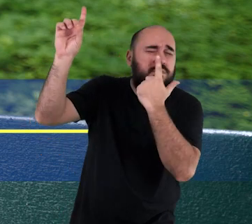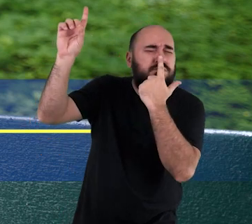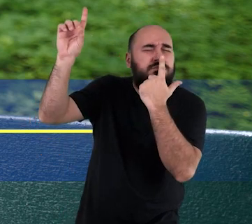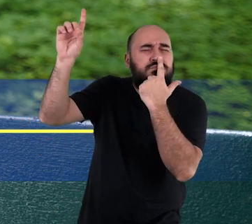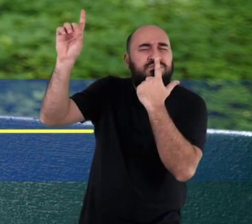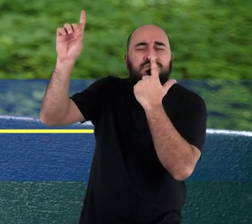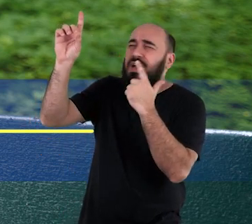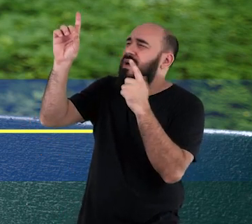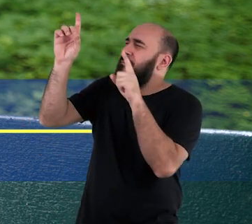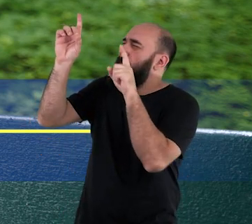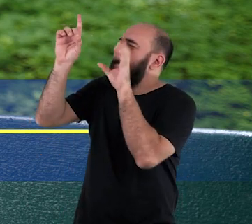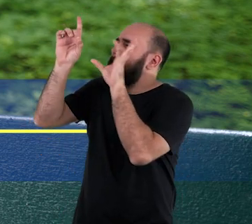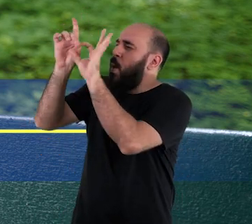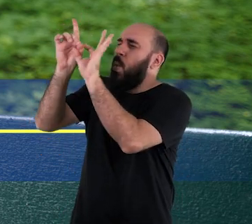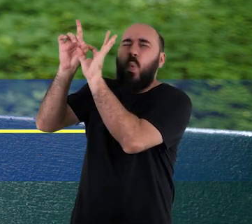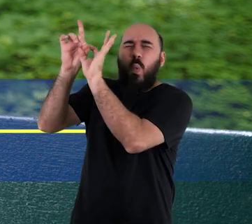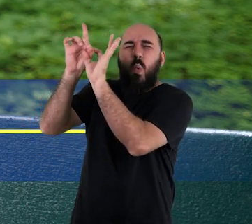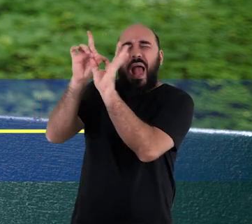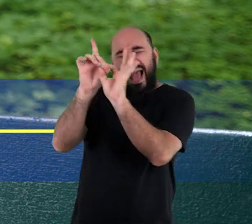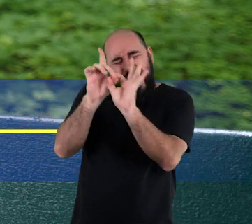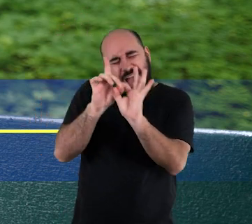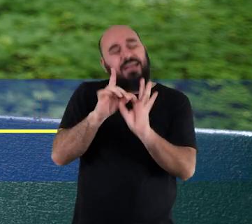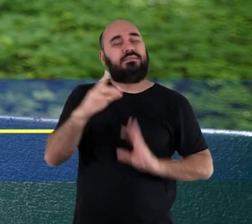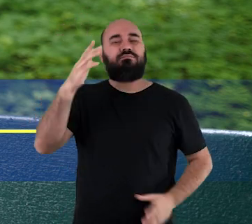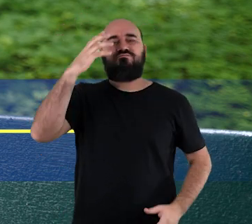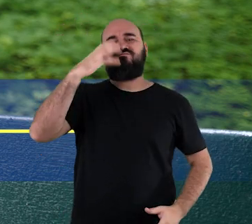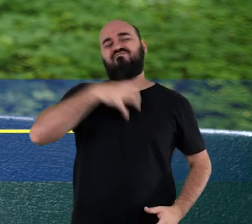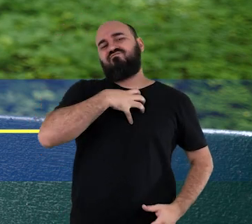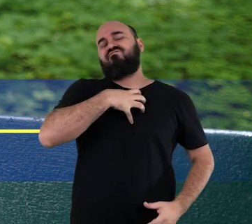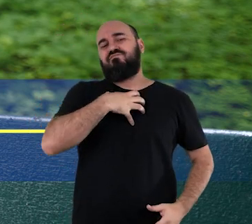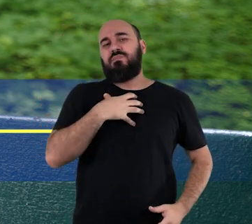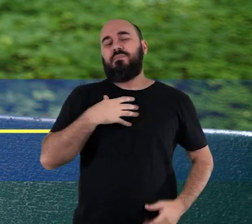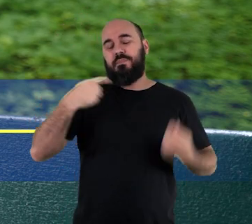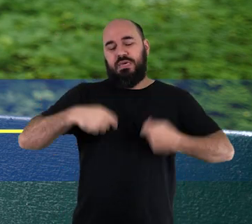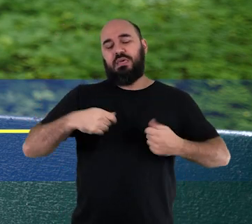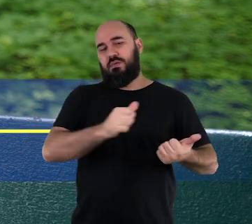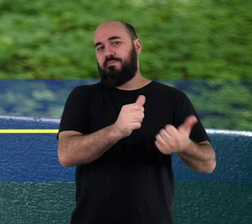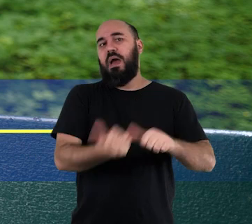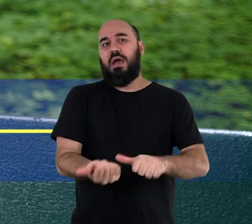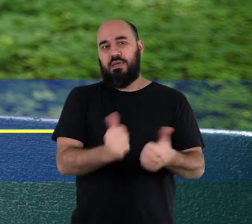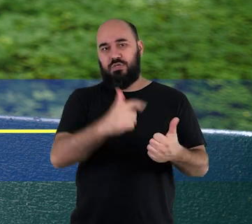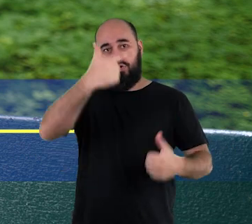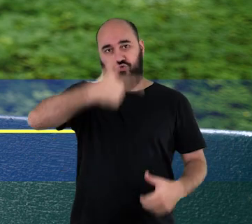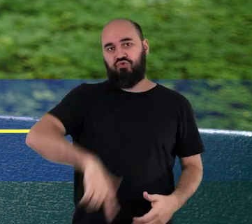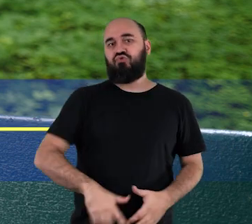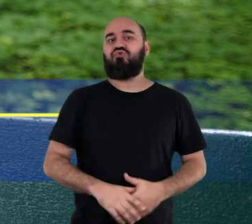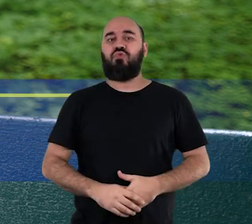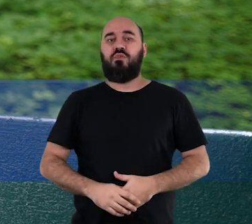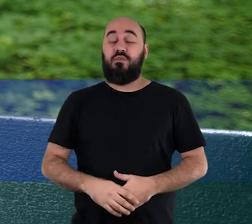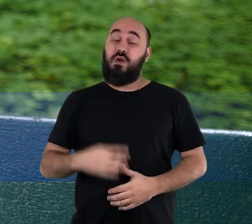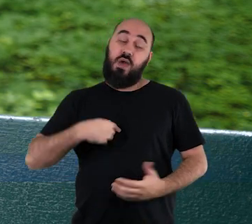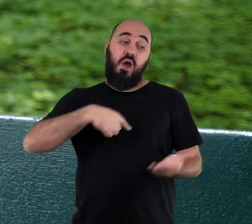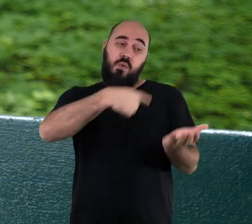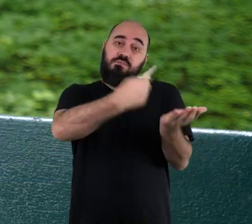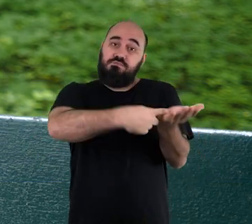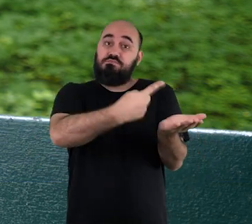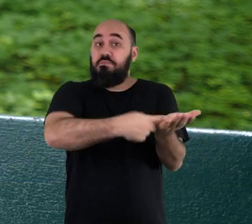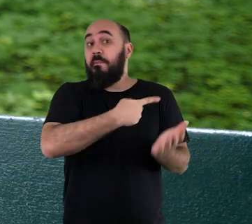batizado novamente. Então eu falei com o pastor da minha igreja e a gente marcamos o batismo e fui batizado.